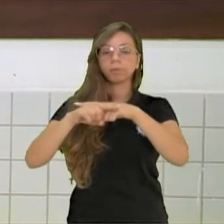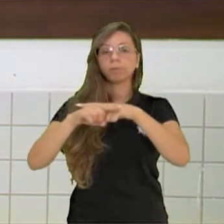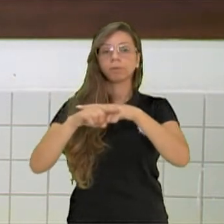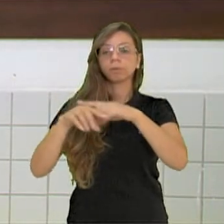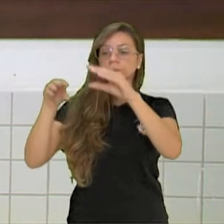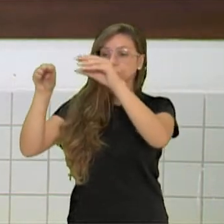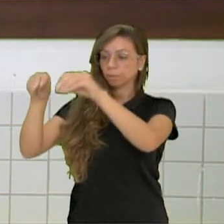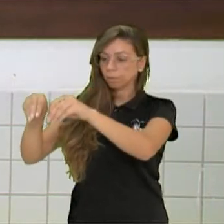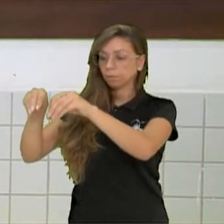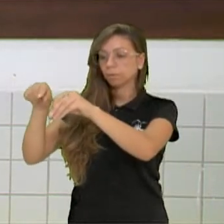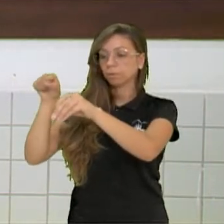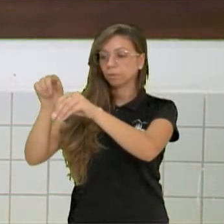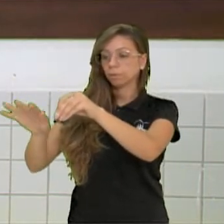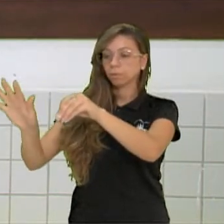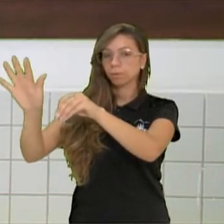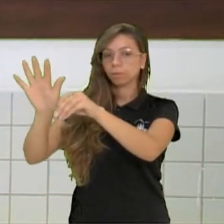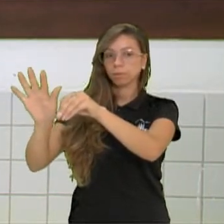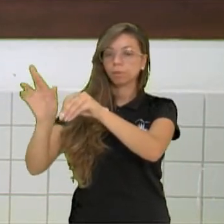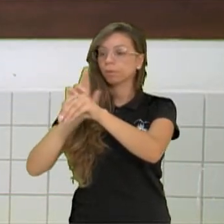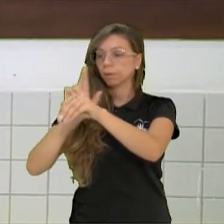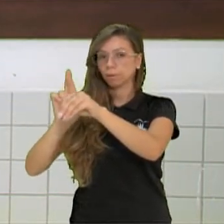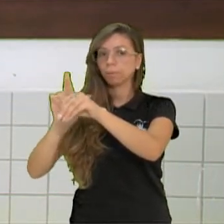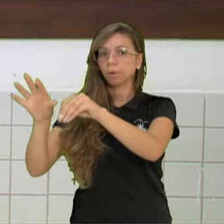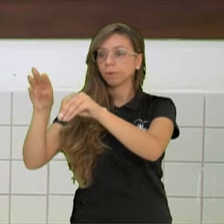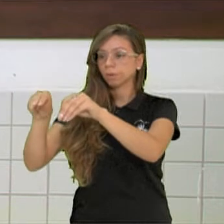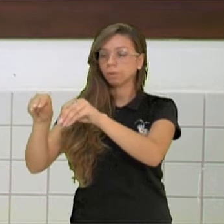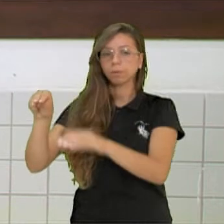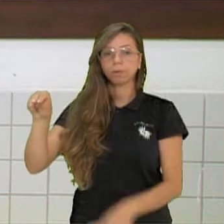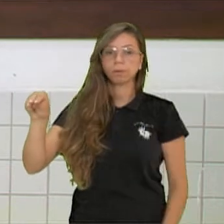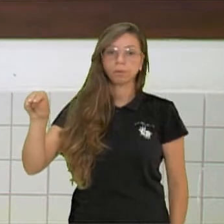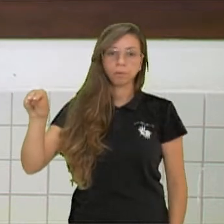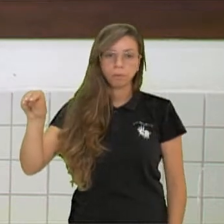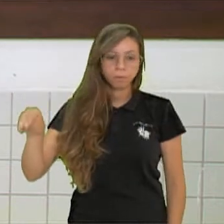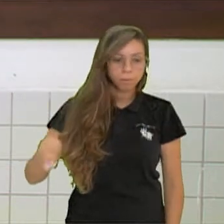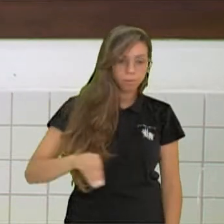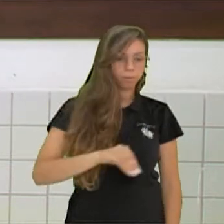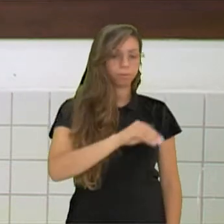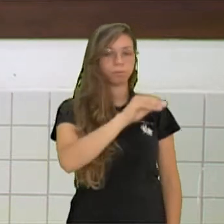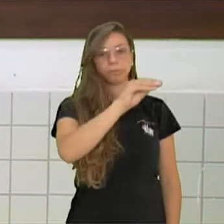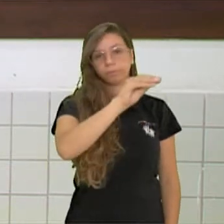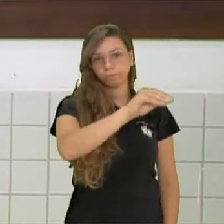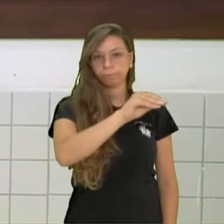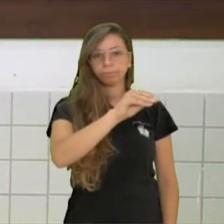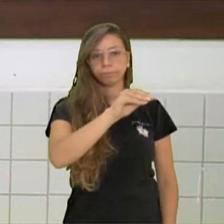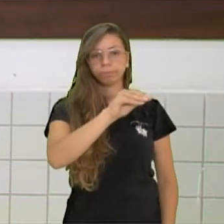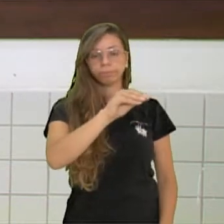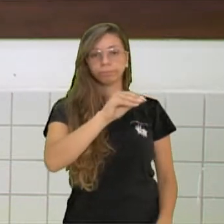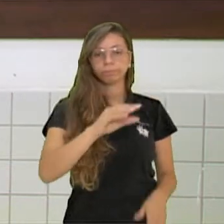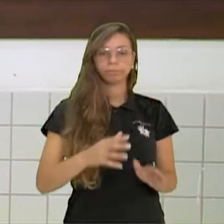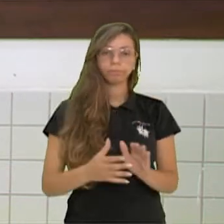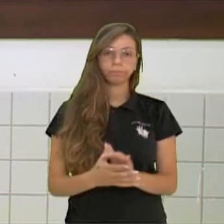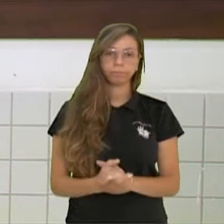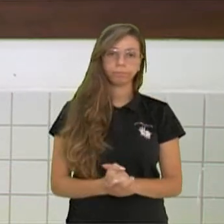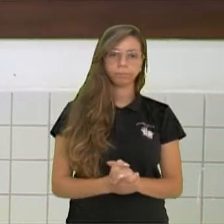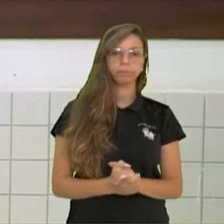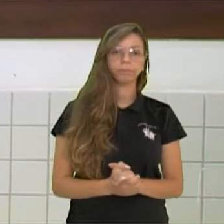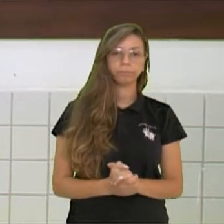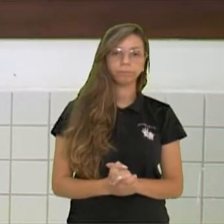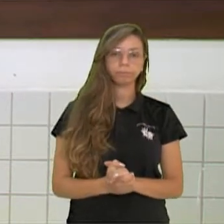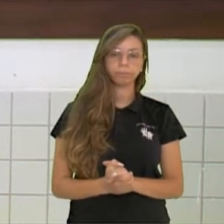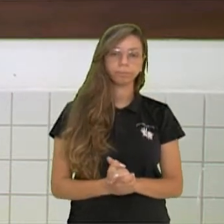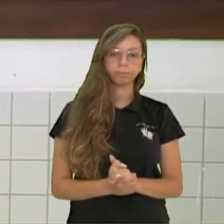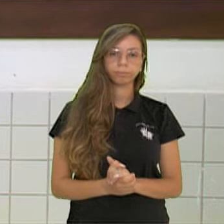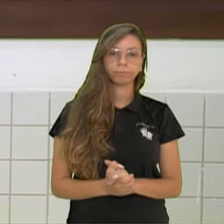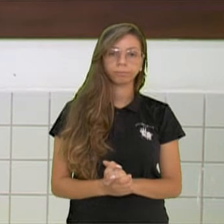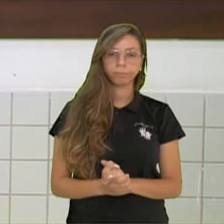valor de imagem que era da função natural, mas agora é domínio da função inversa, e leva para o valor 1